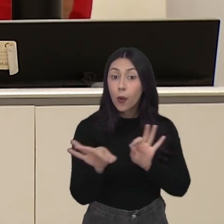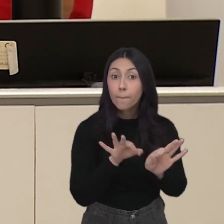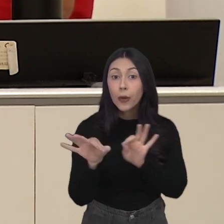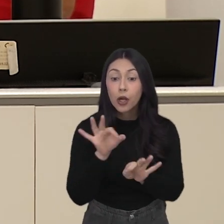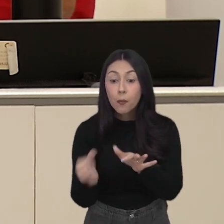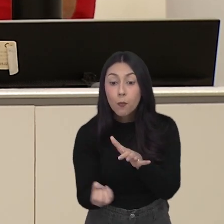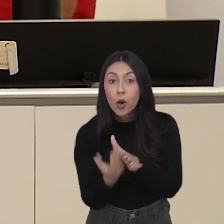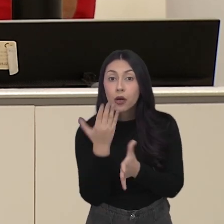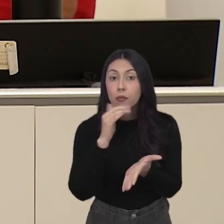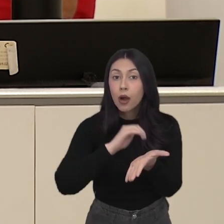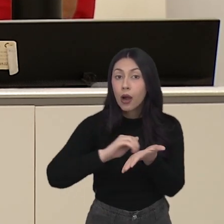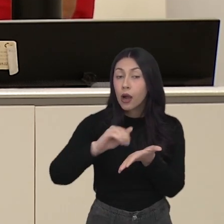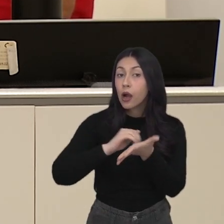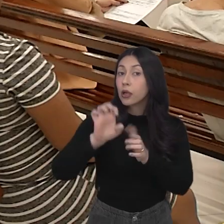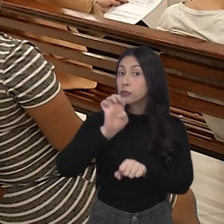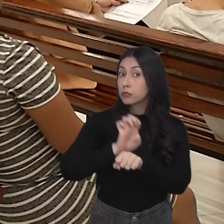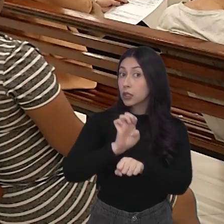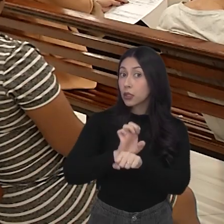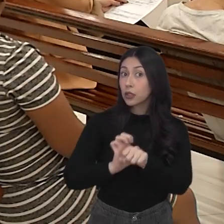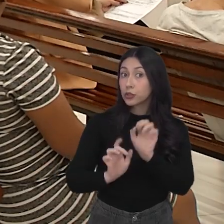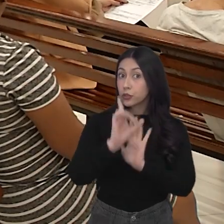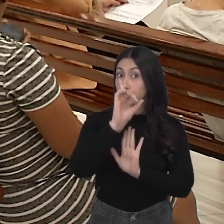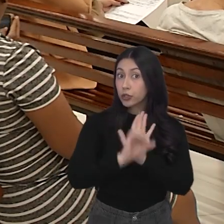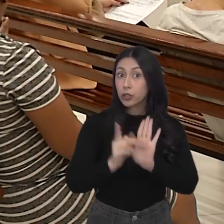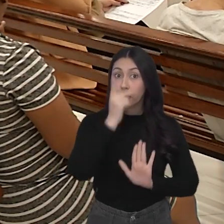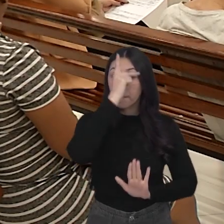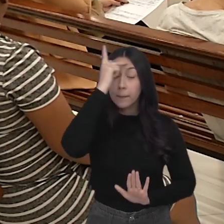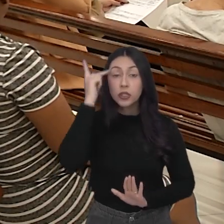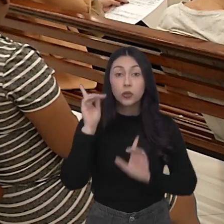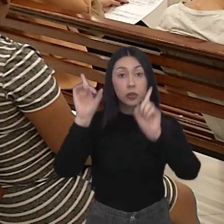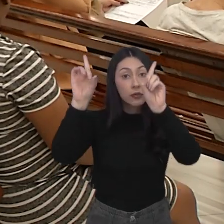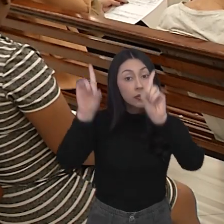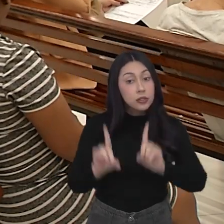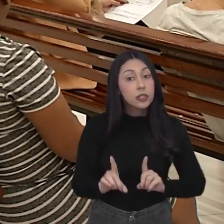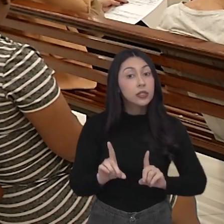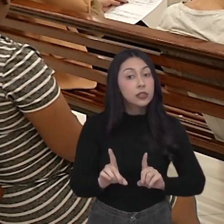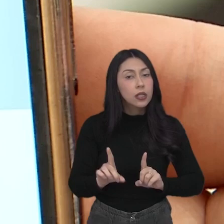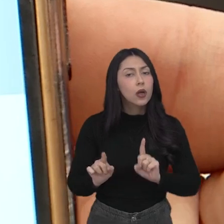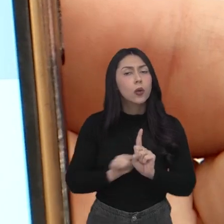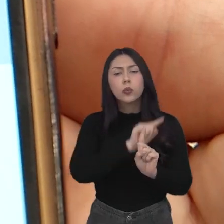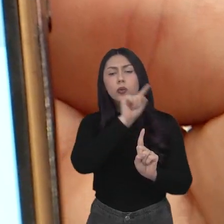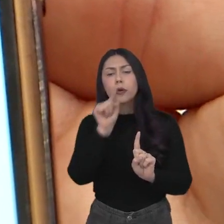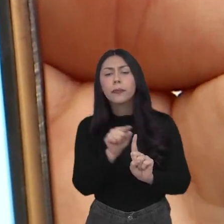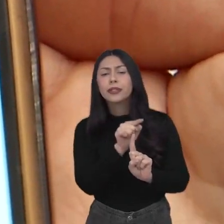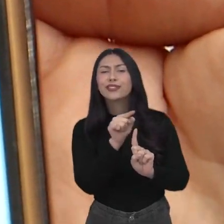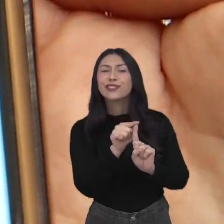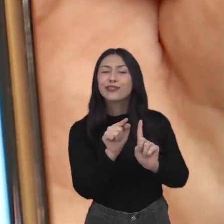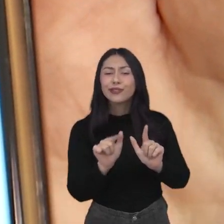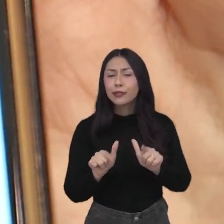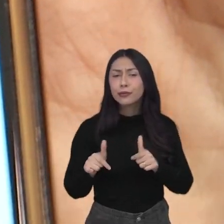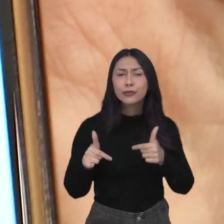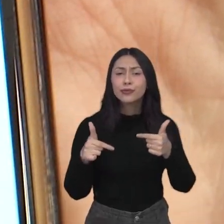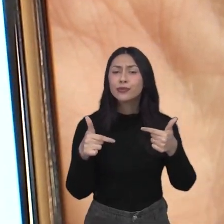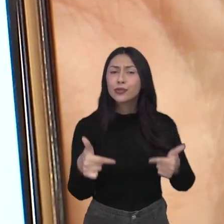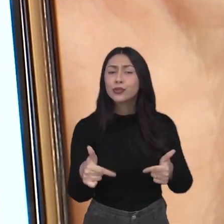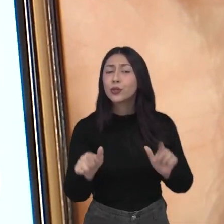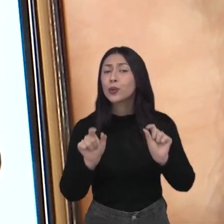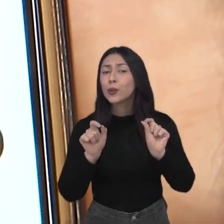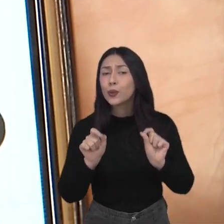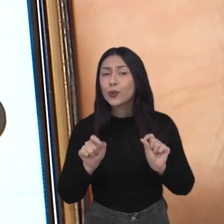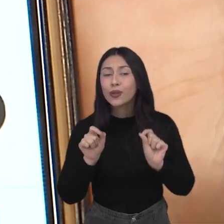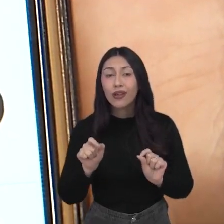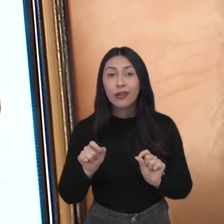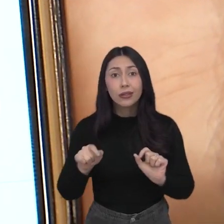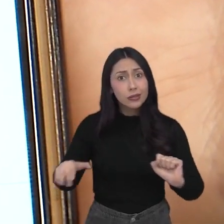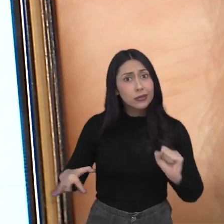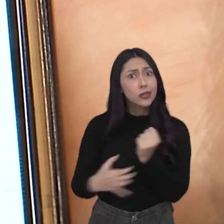foi criado pela Secretaria de Estado dos Direitos da Pessoa com Deficiência. O objetivo de iniciativas como essa